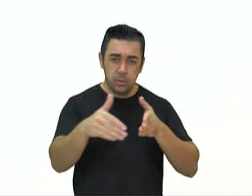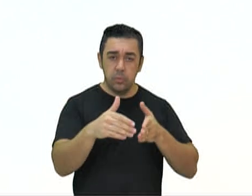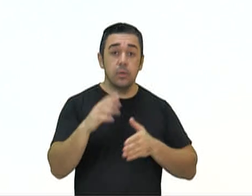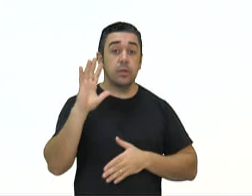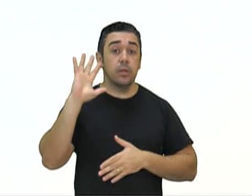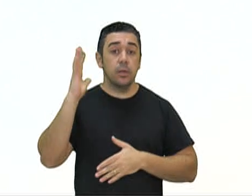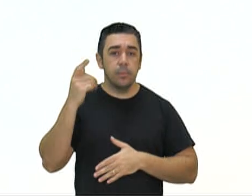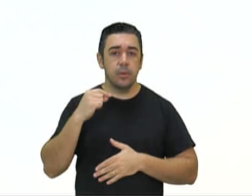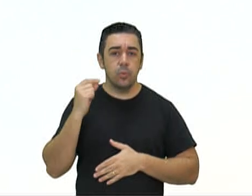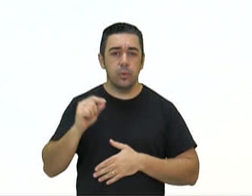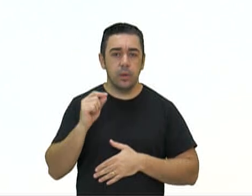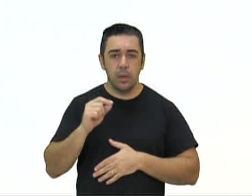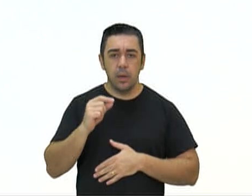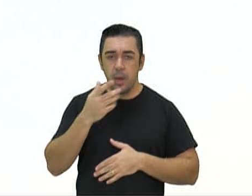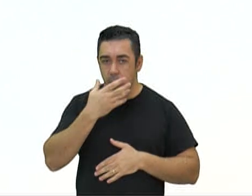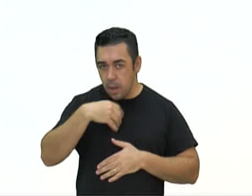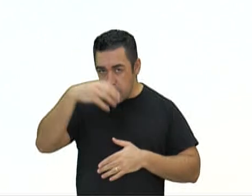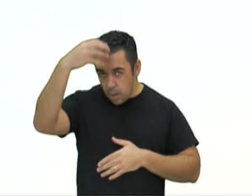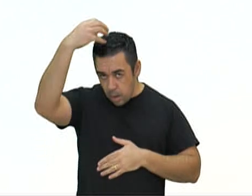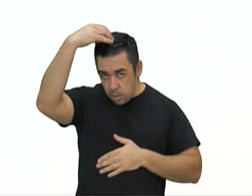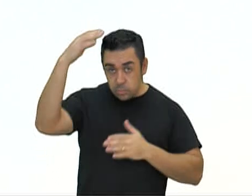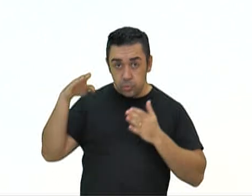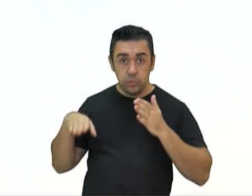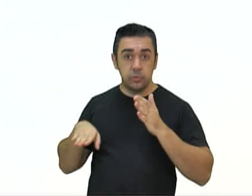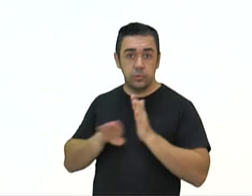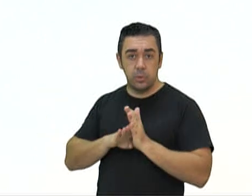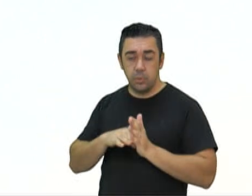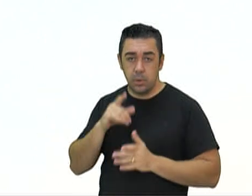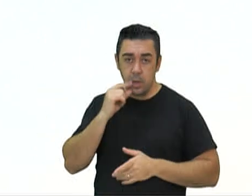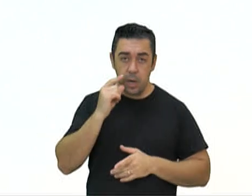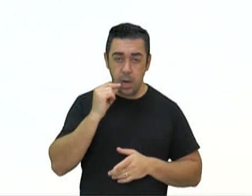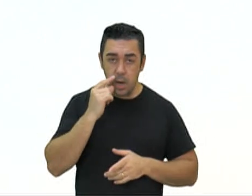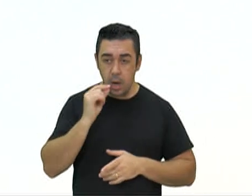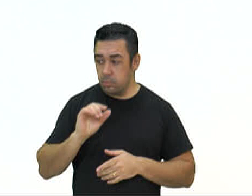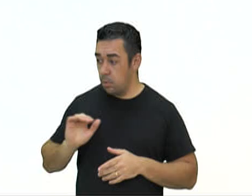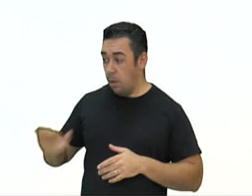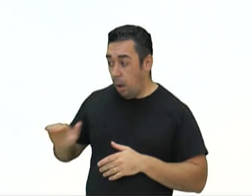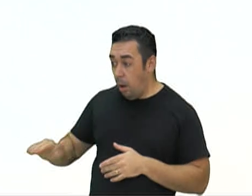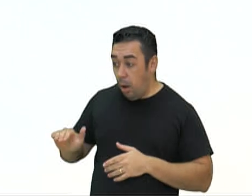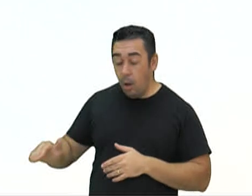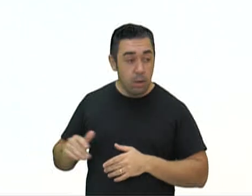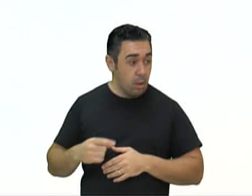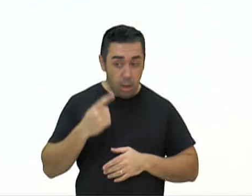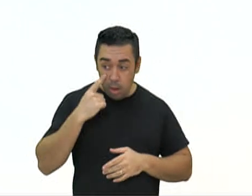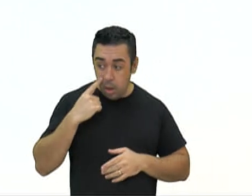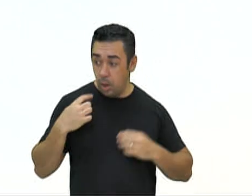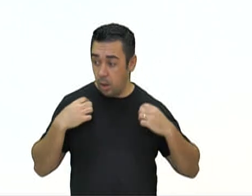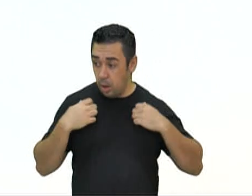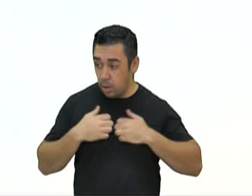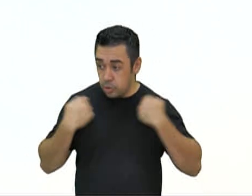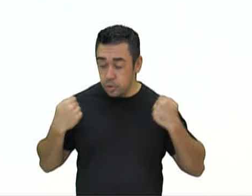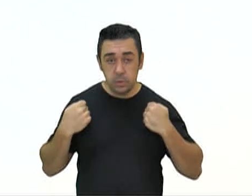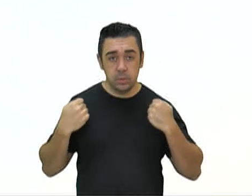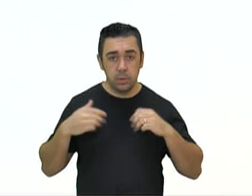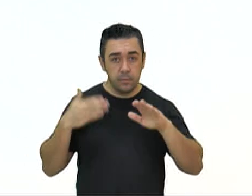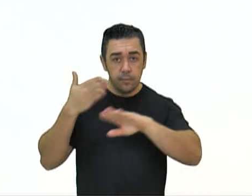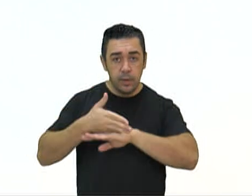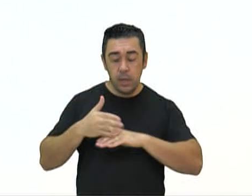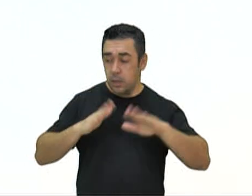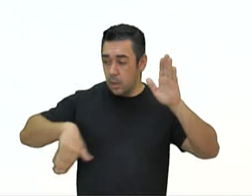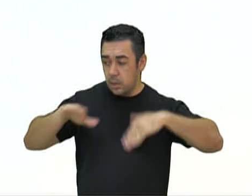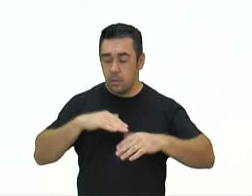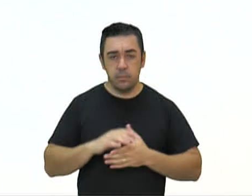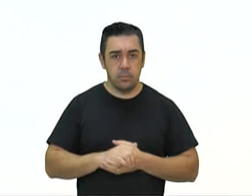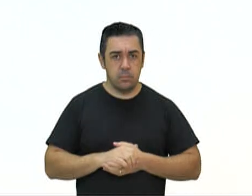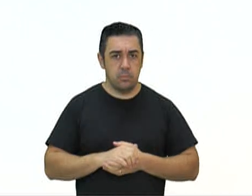rei aproximava-se. O gato rapidamente acorda o seu amo e diz-lhe para se despir e atira-se ao rio.